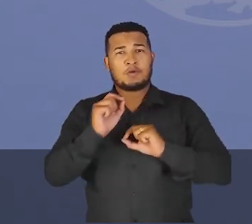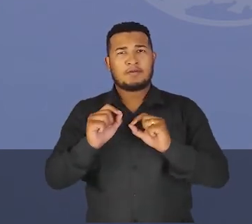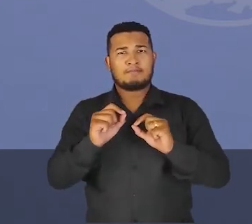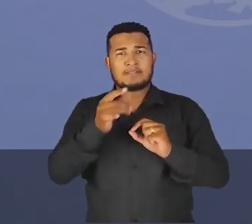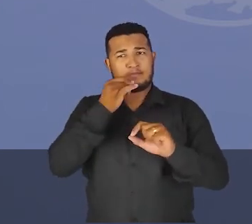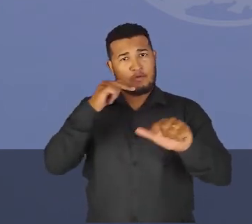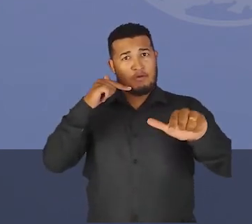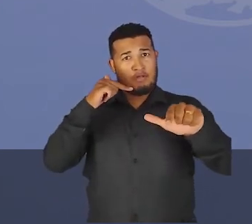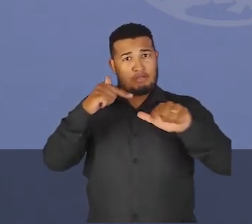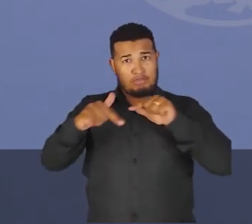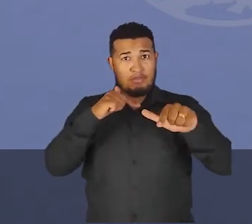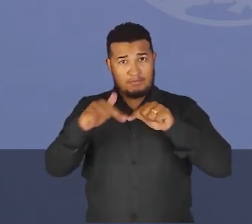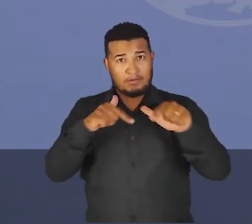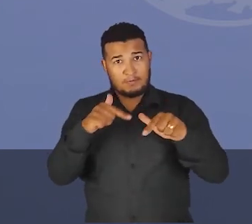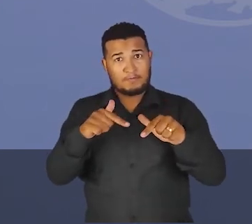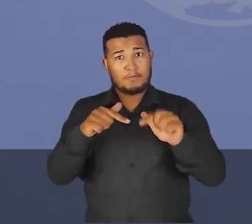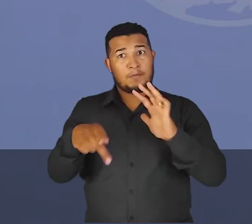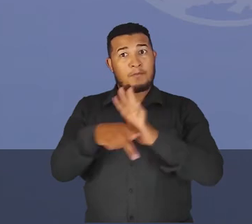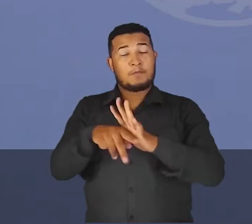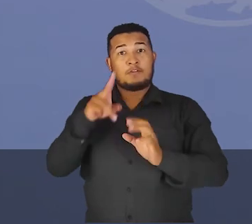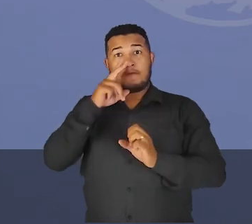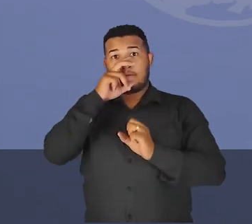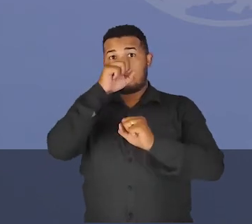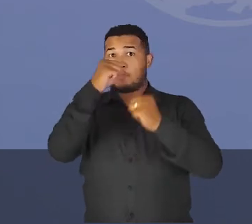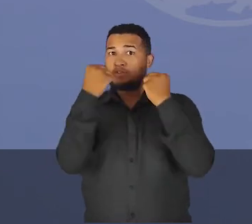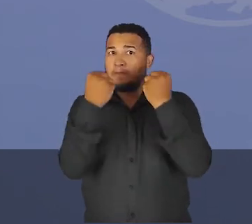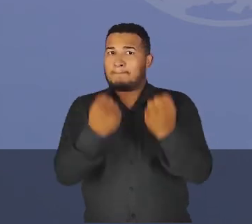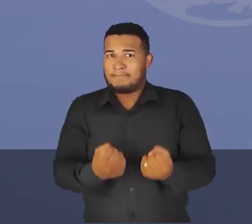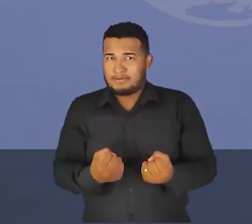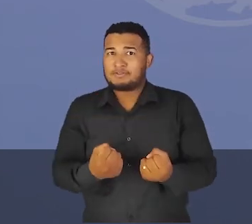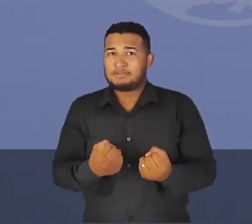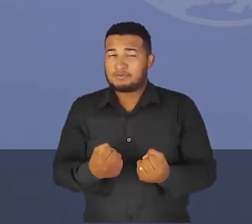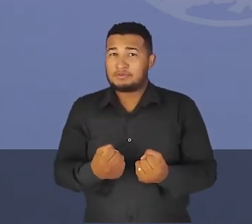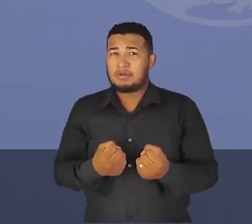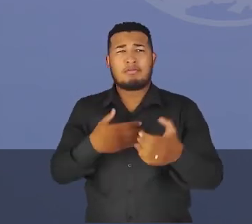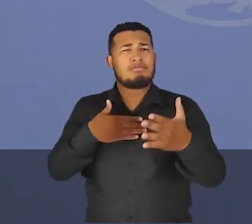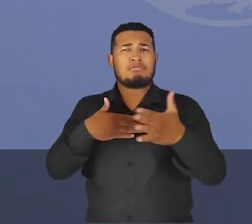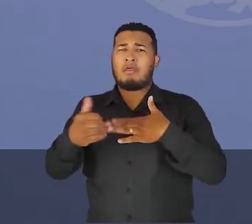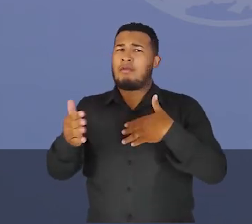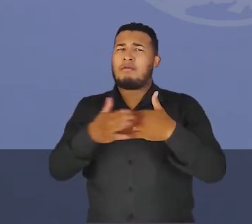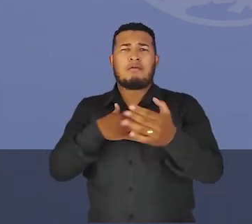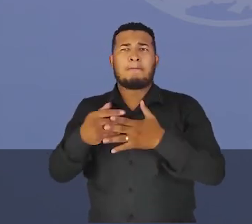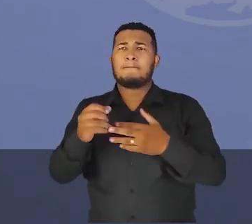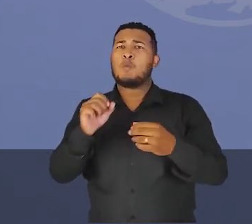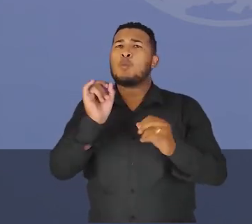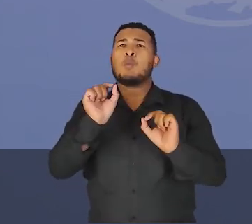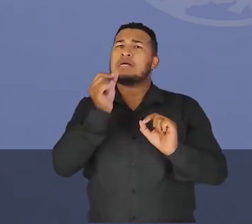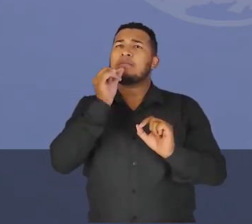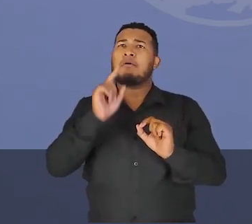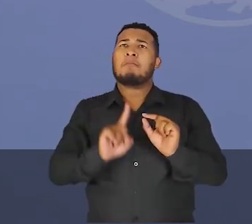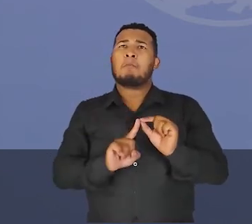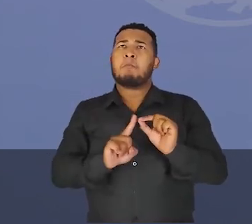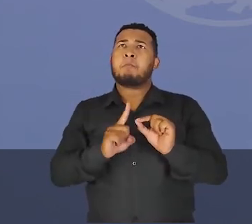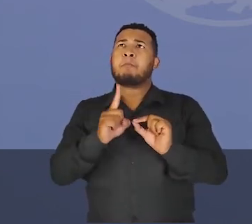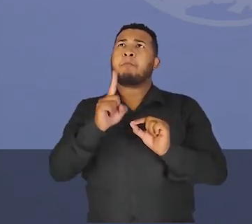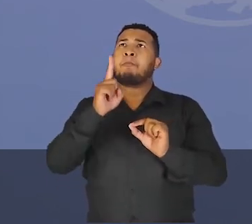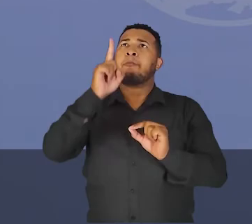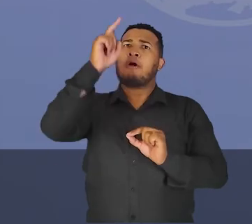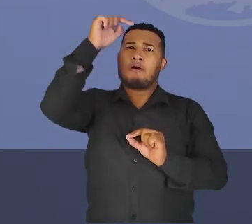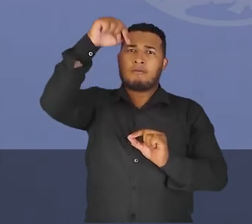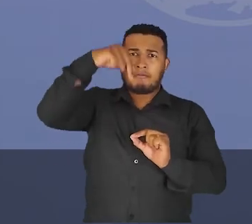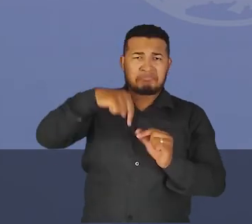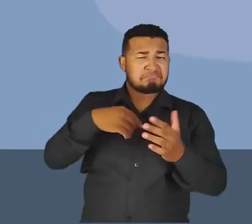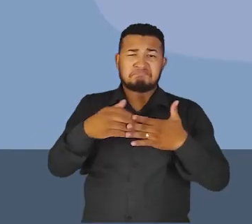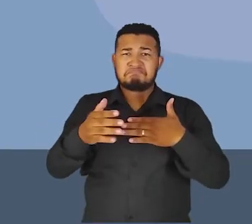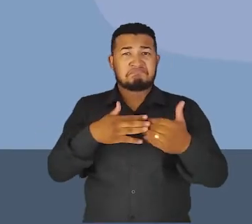o trabalho da força-peso independe da trajetória. Dá